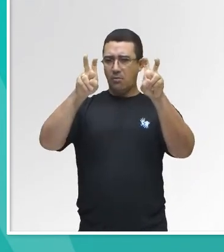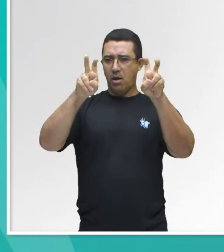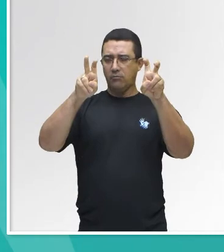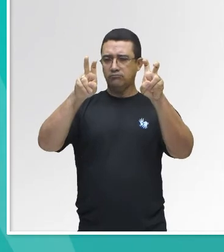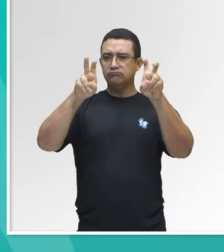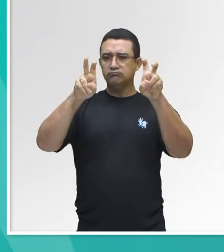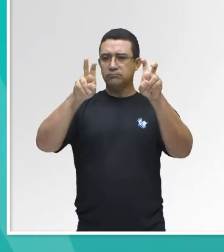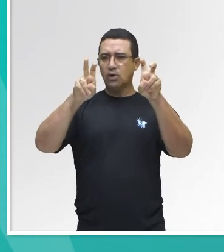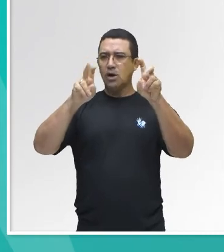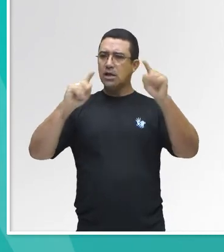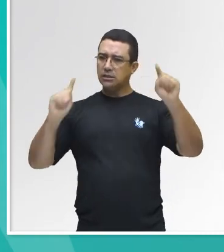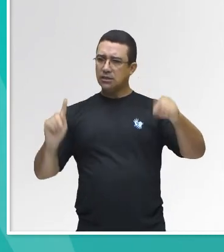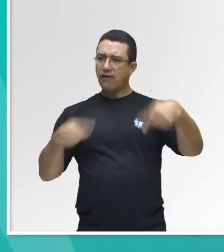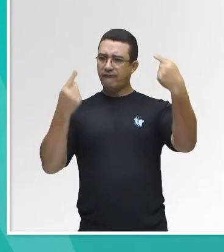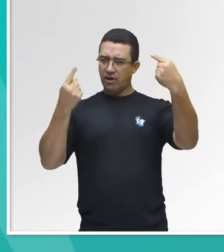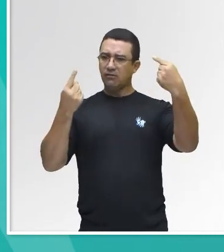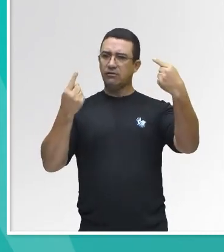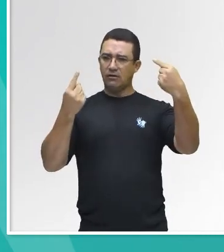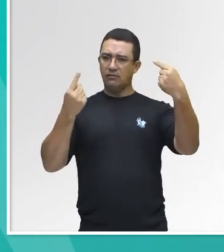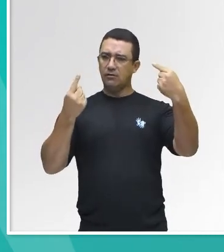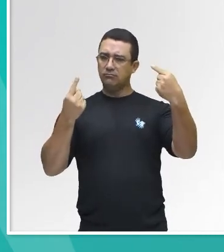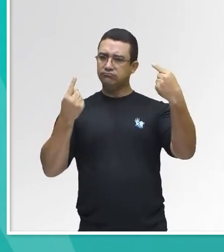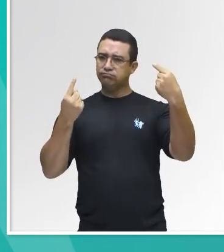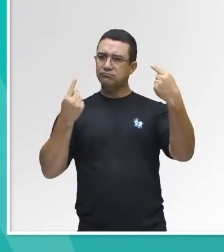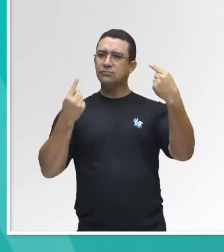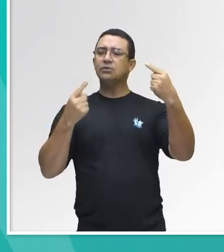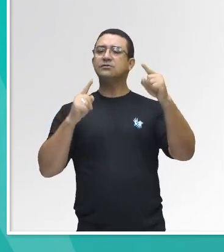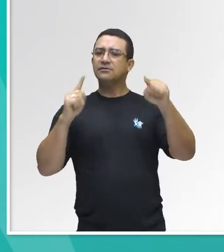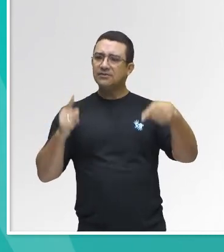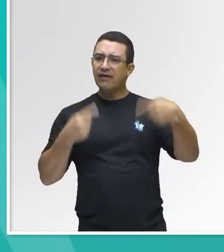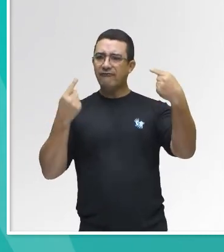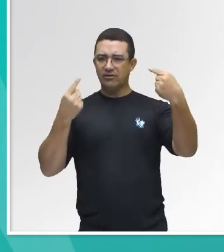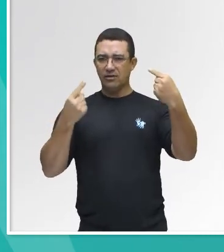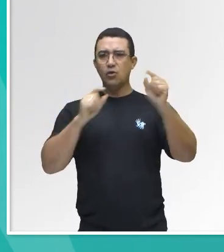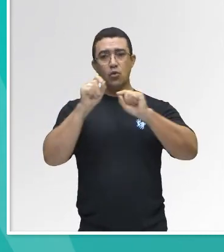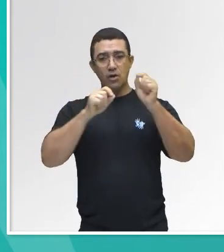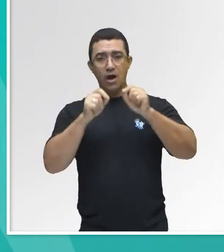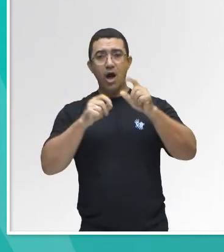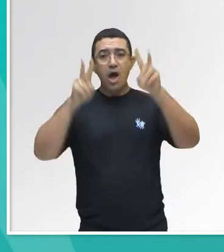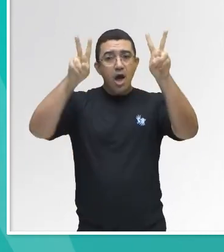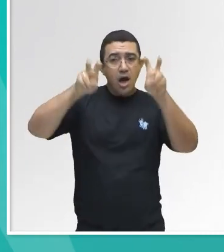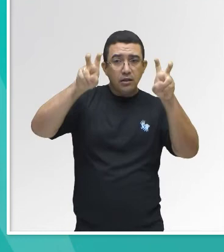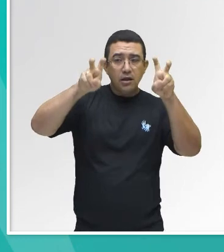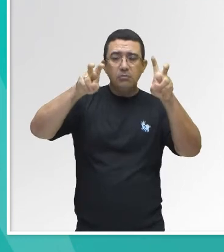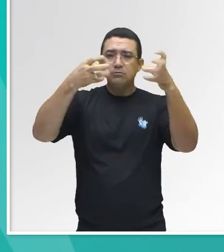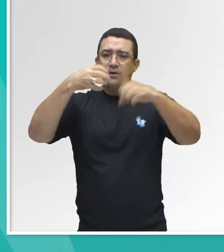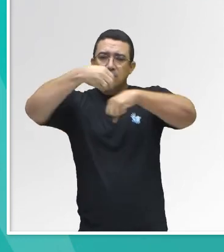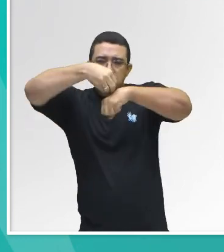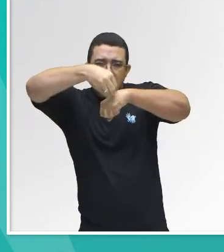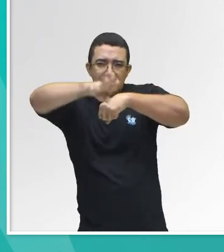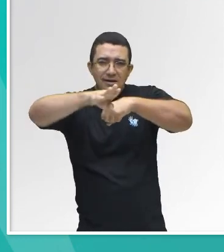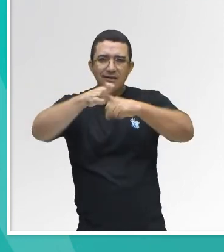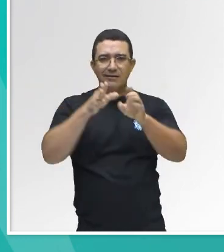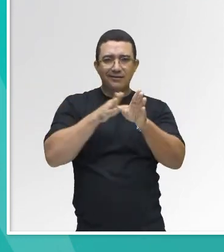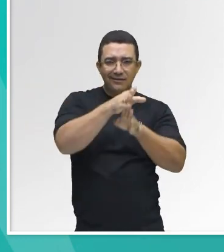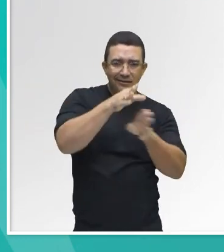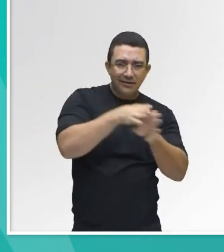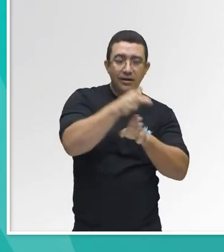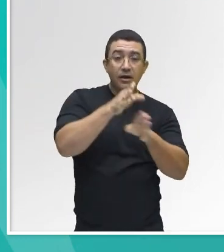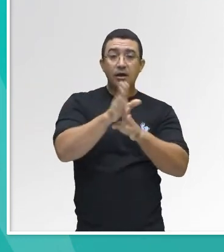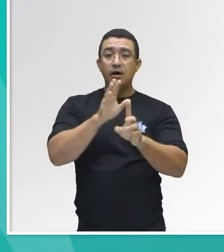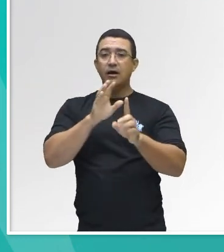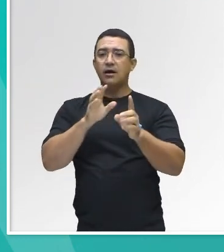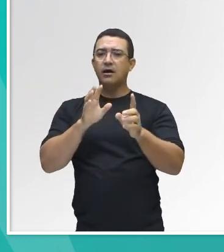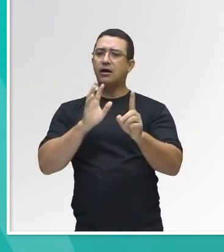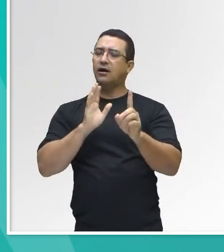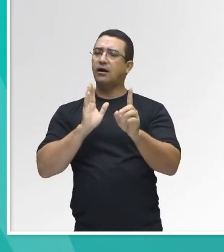caso aqui, se usa da confiança de quem está passando a mensagem, né? E aí põe ênfase em cima